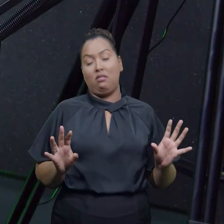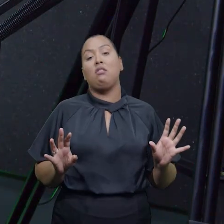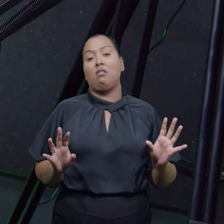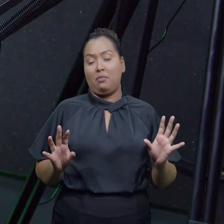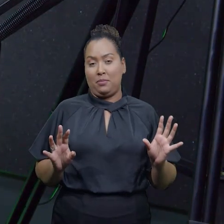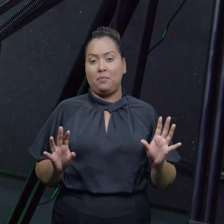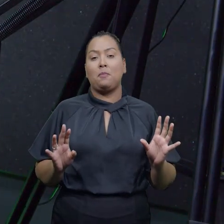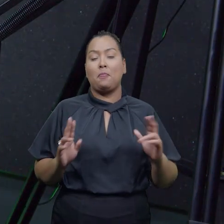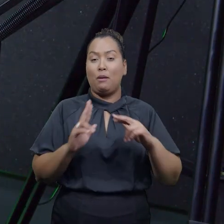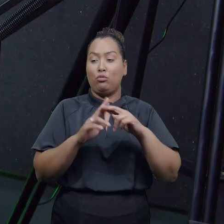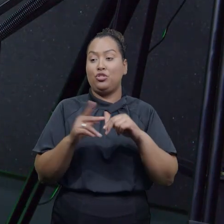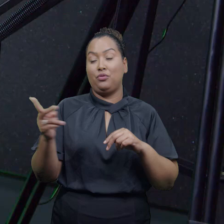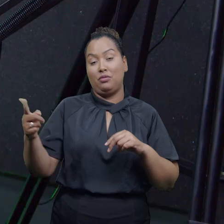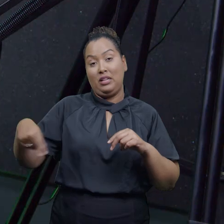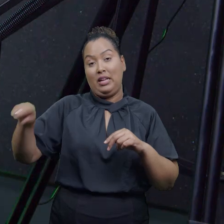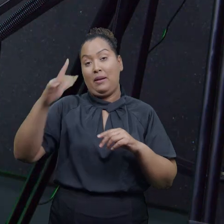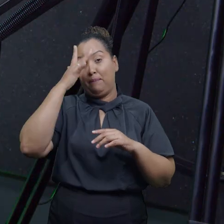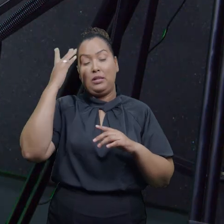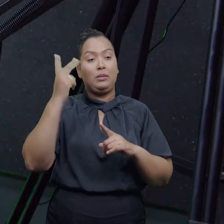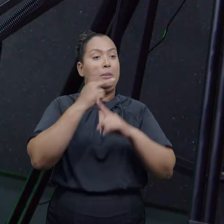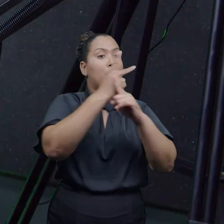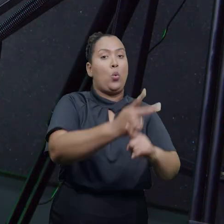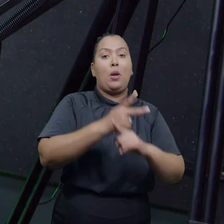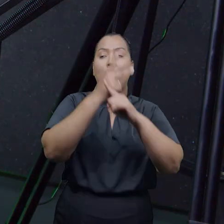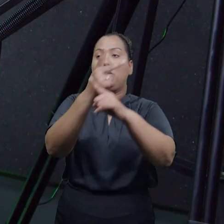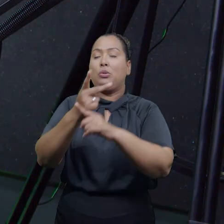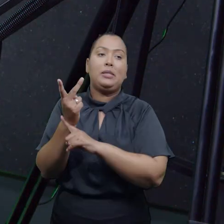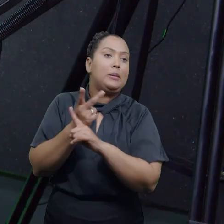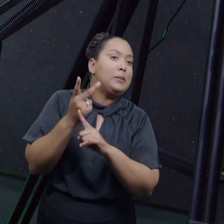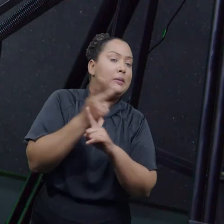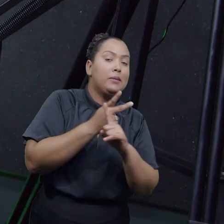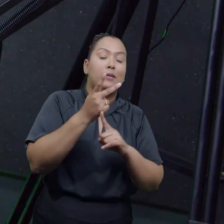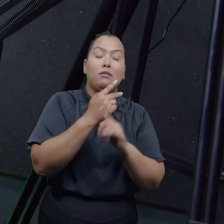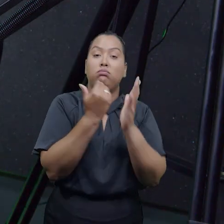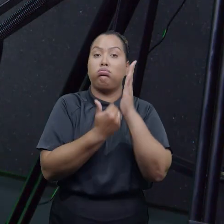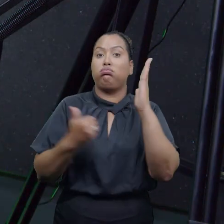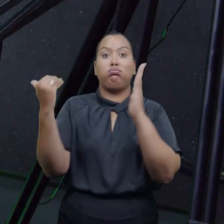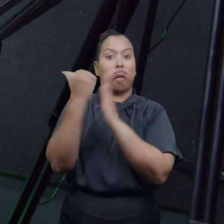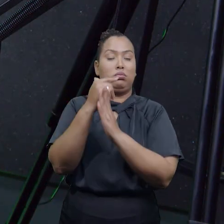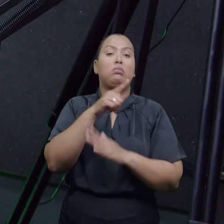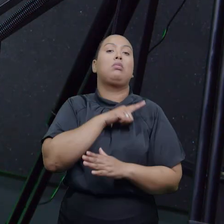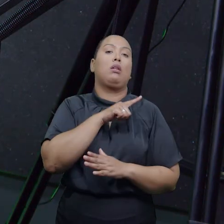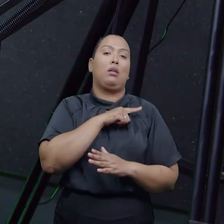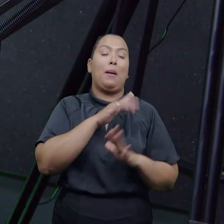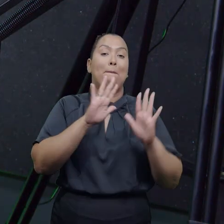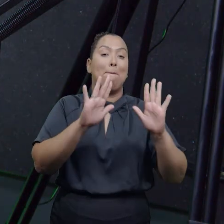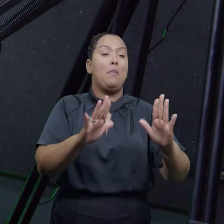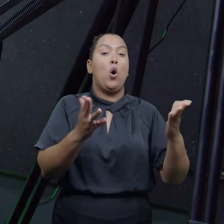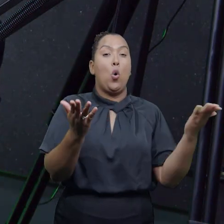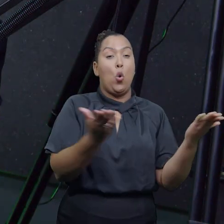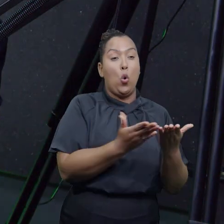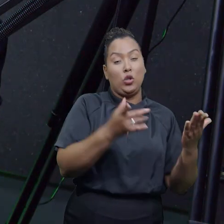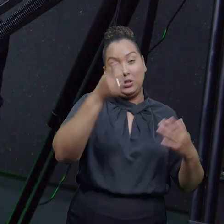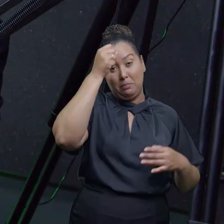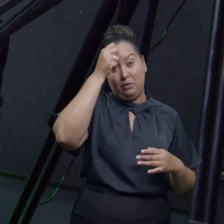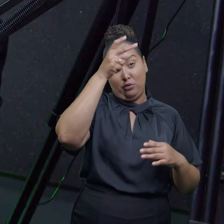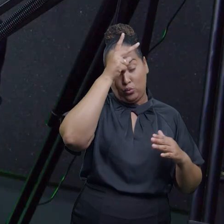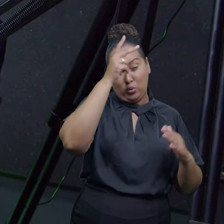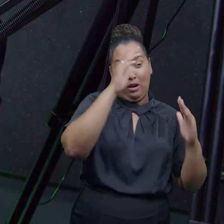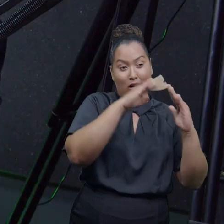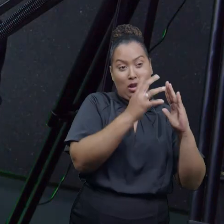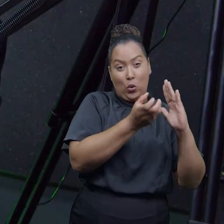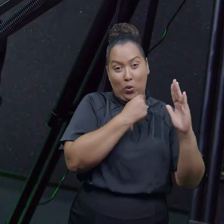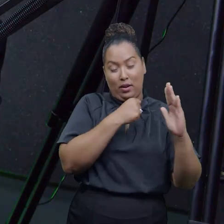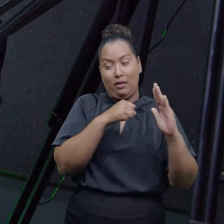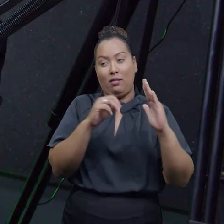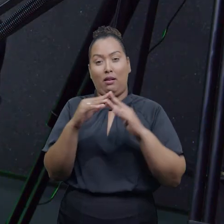Então, a busca pelo aparelho amplia de forma muito dramática. E a estrutura que existe hoje na